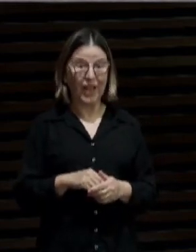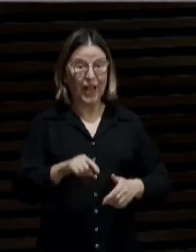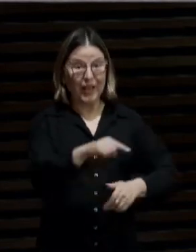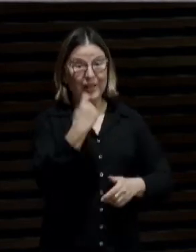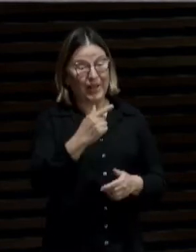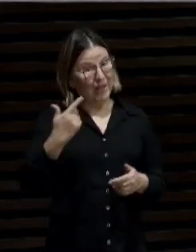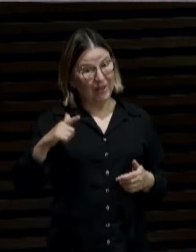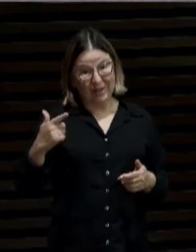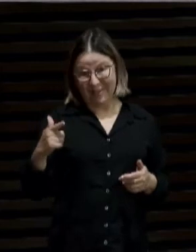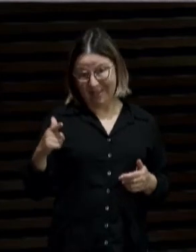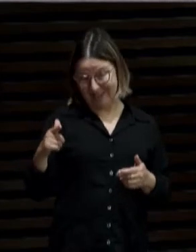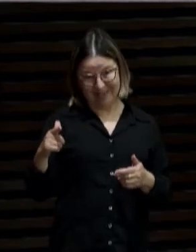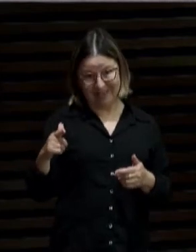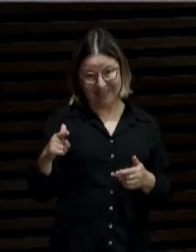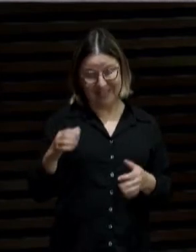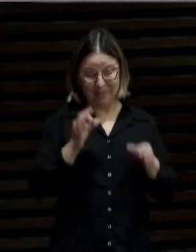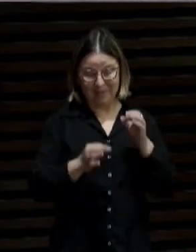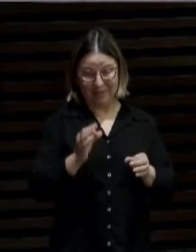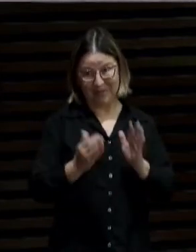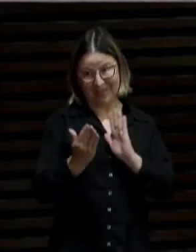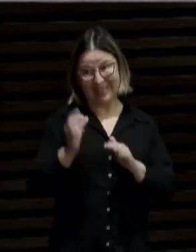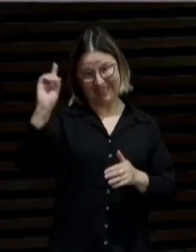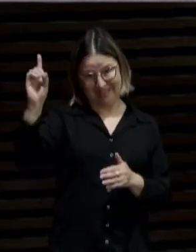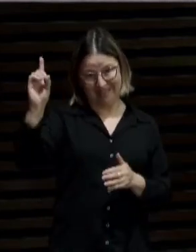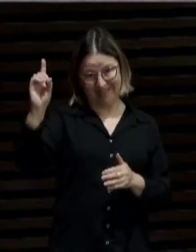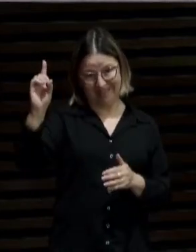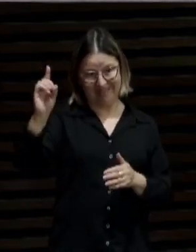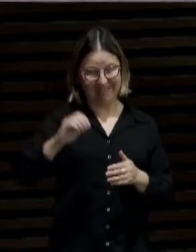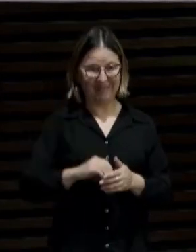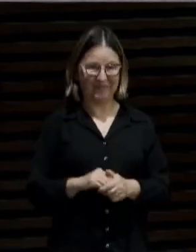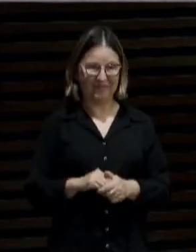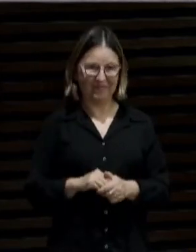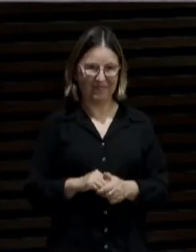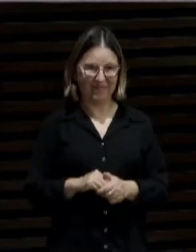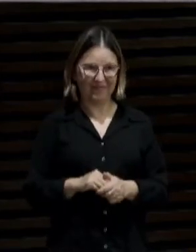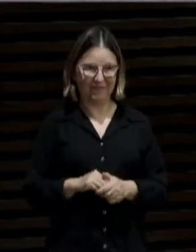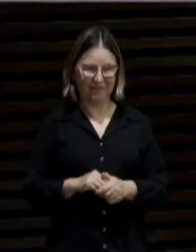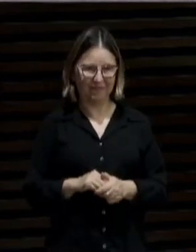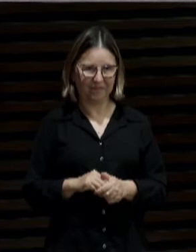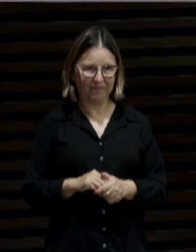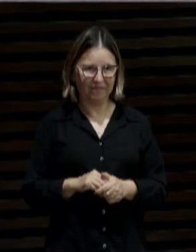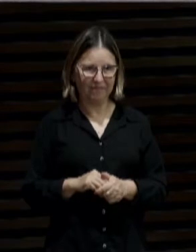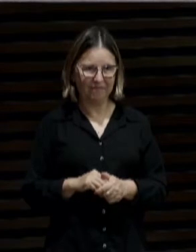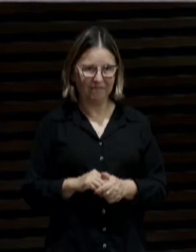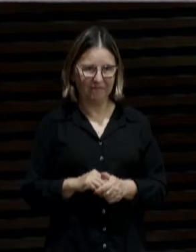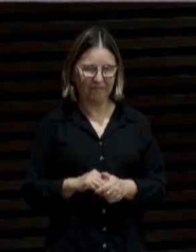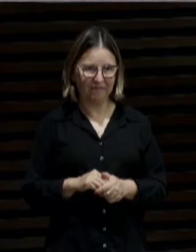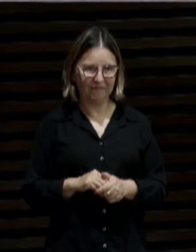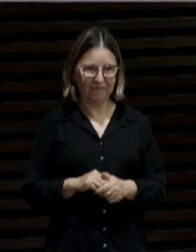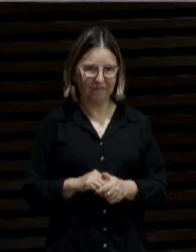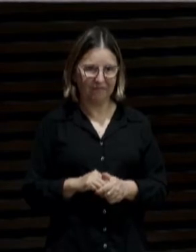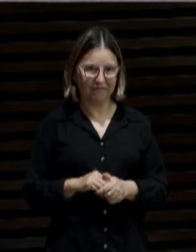conta no negativo. E muito no negativo. Mas tem um que não. O